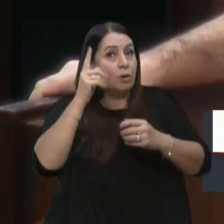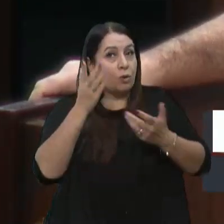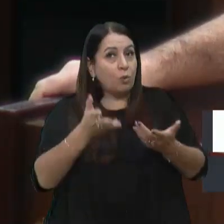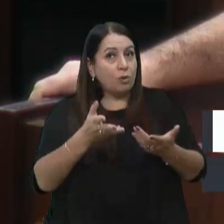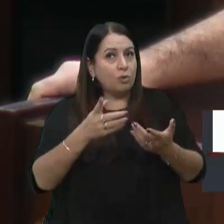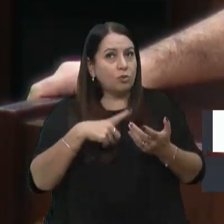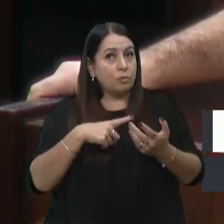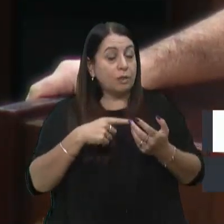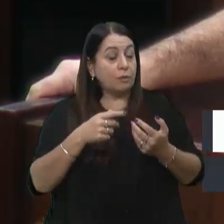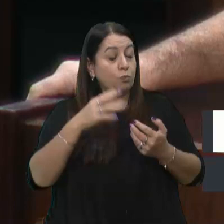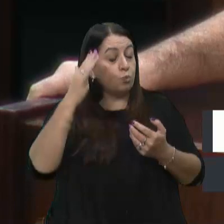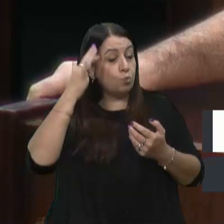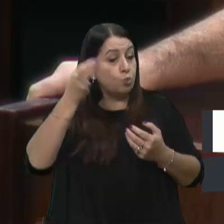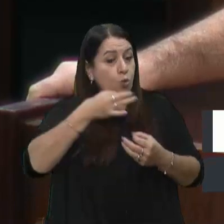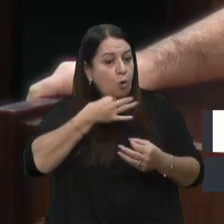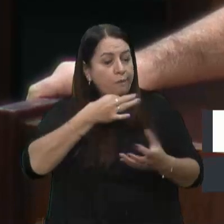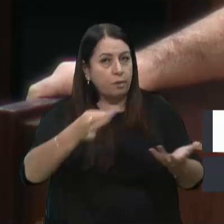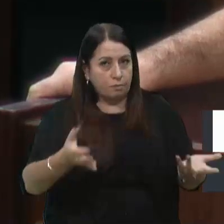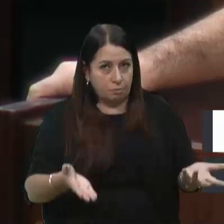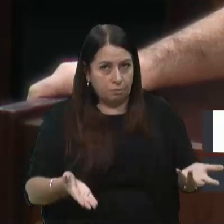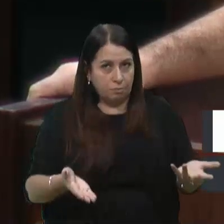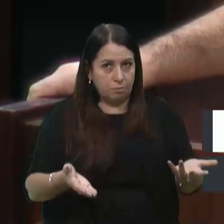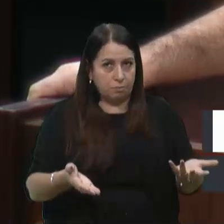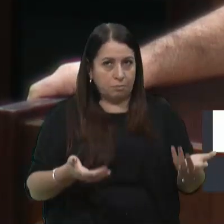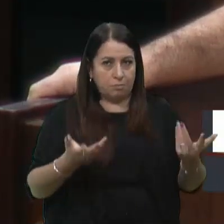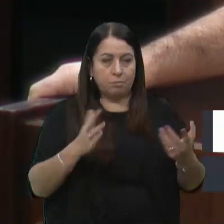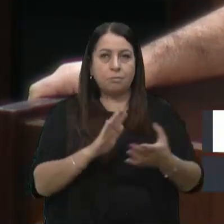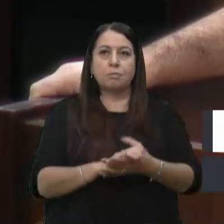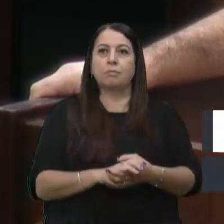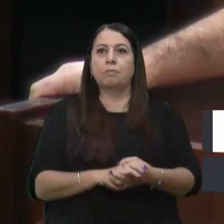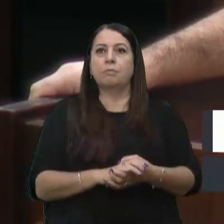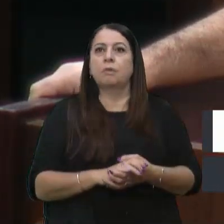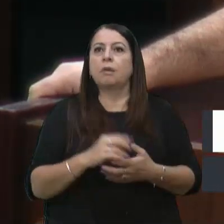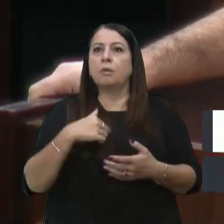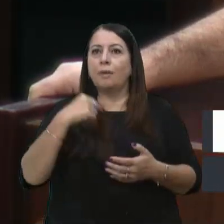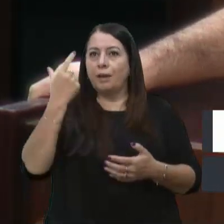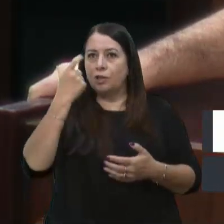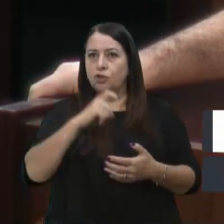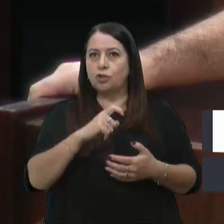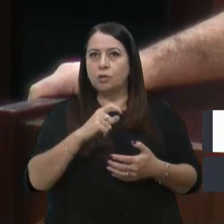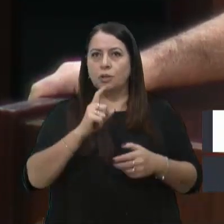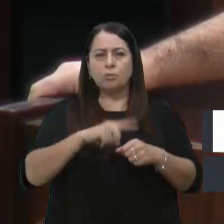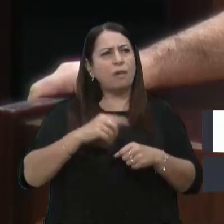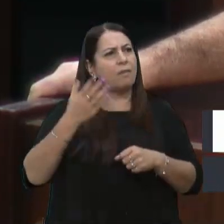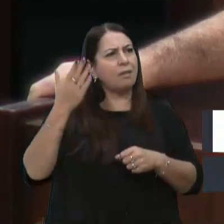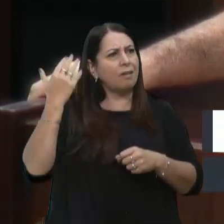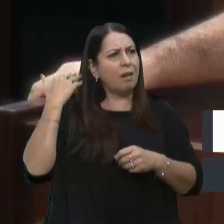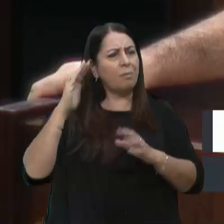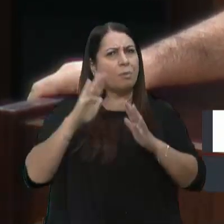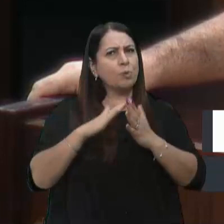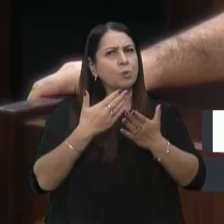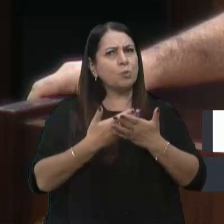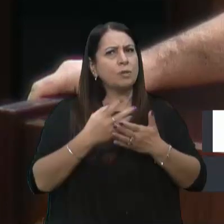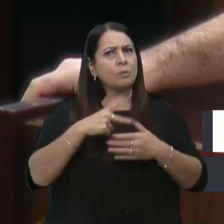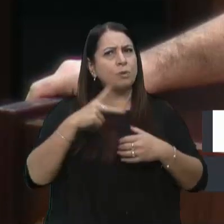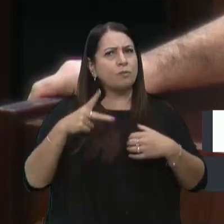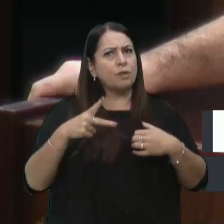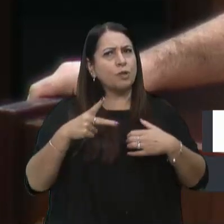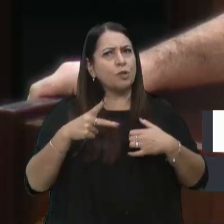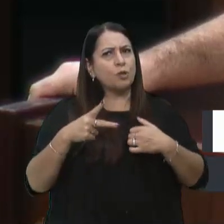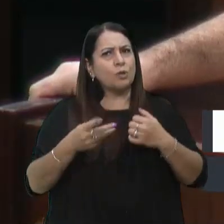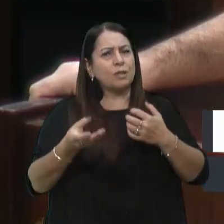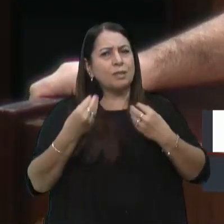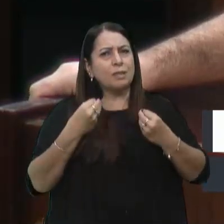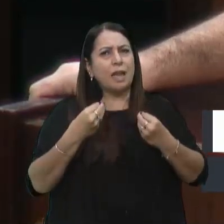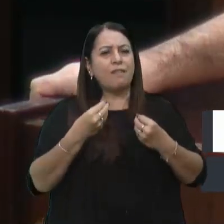tendo um pesadelo ou mais eu achei que eu tava na época de escola quando o professor da macharadinha para